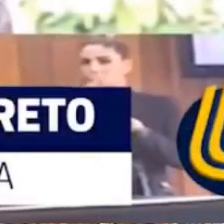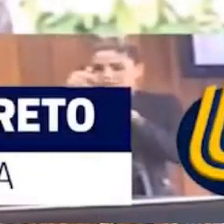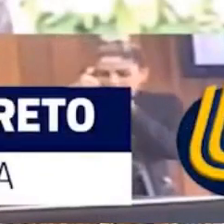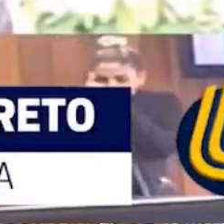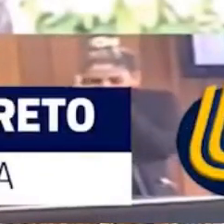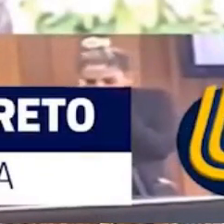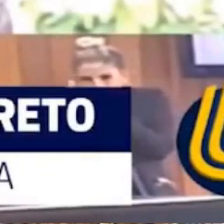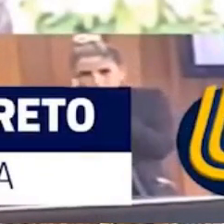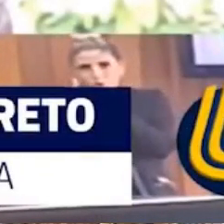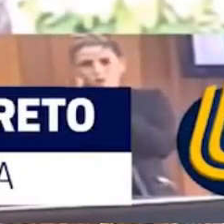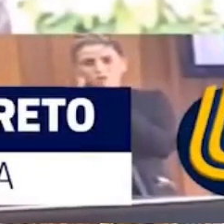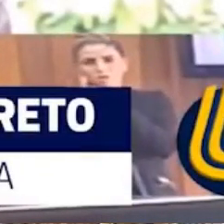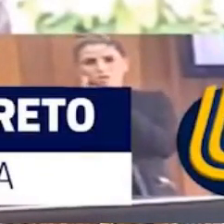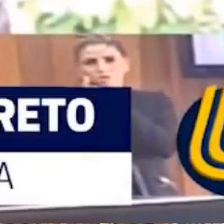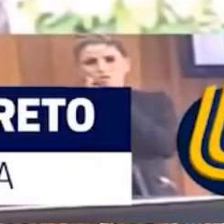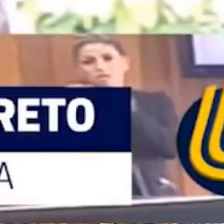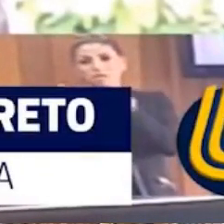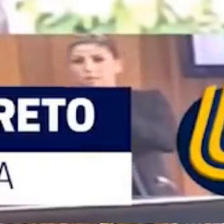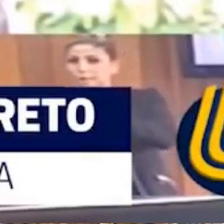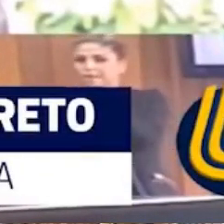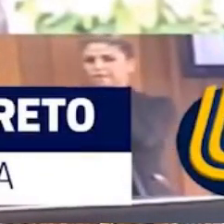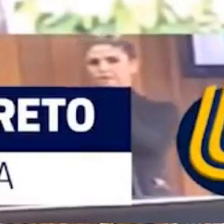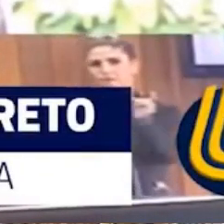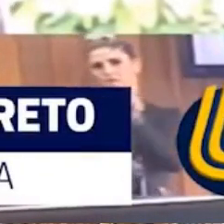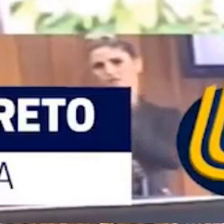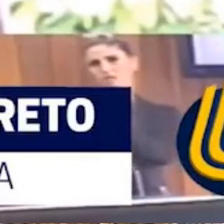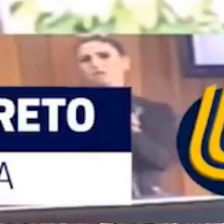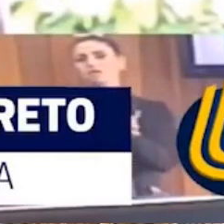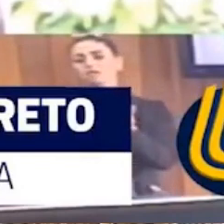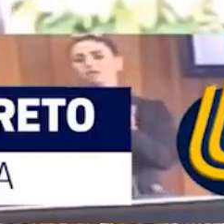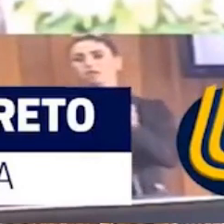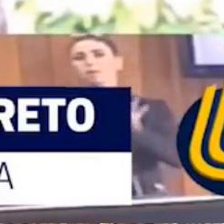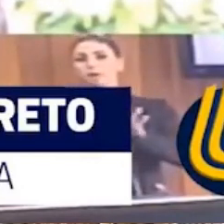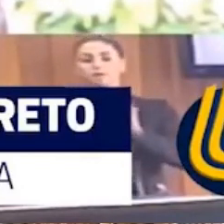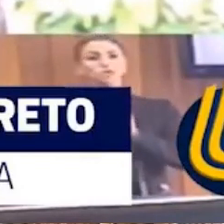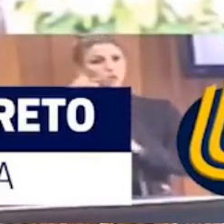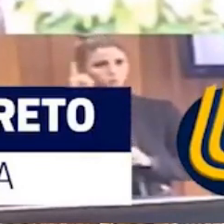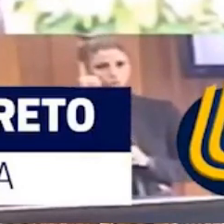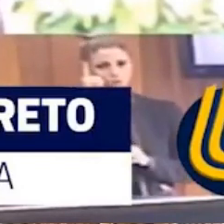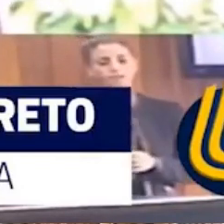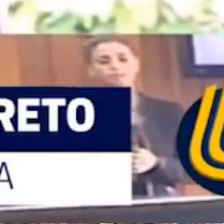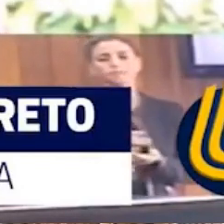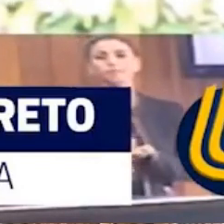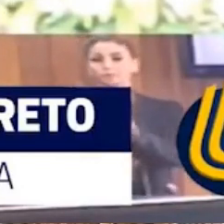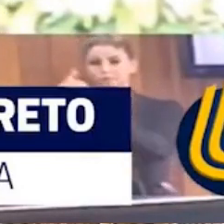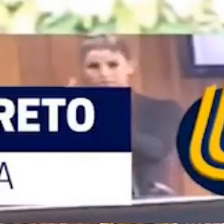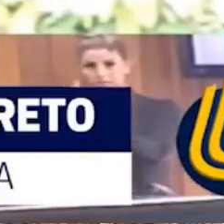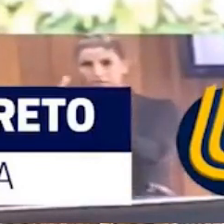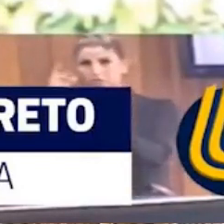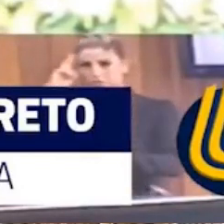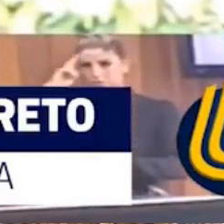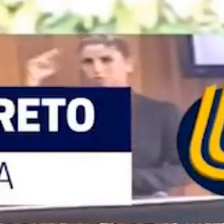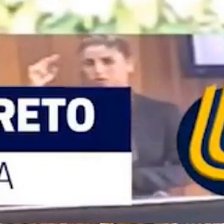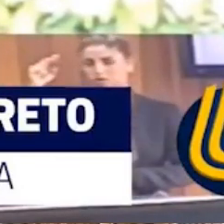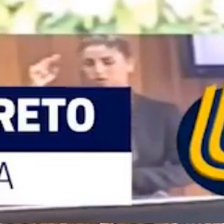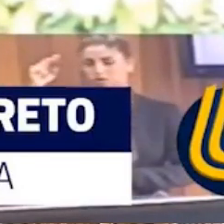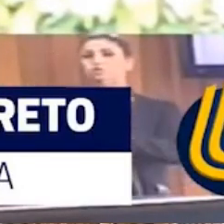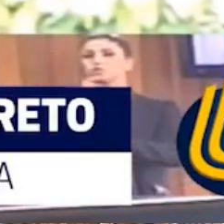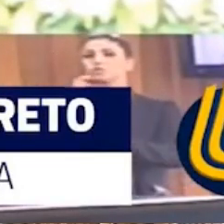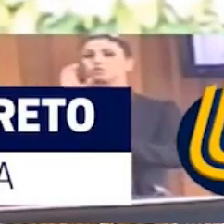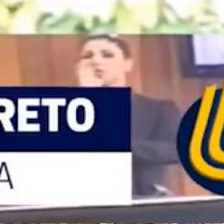Ontem, o nosso secretário de Turismo, Esporte e Lazer,